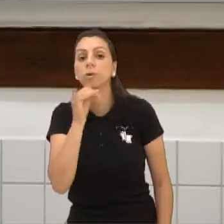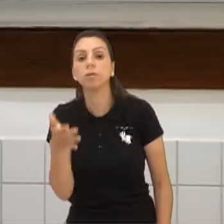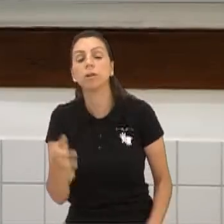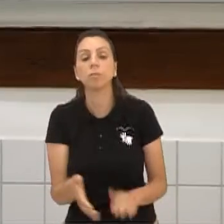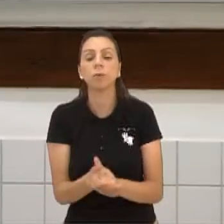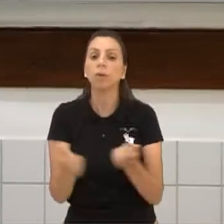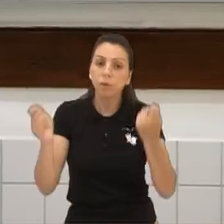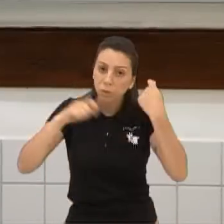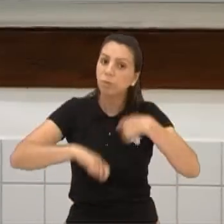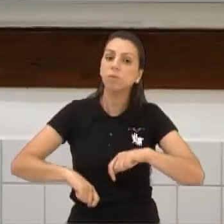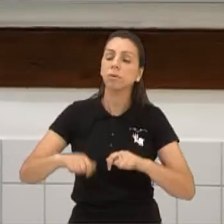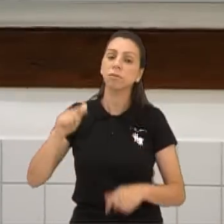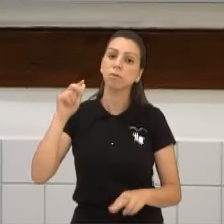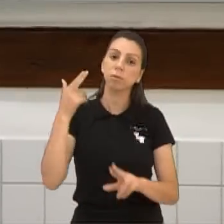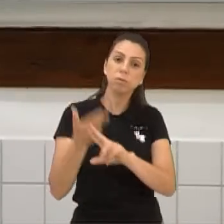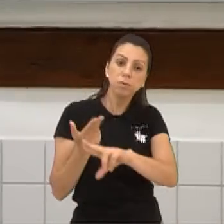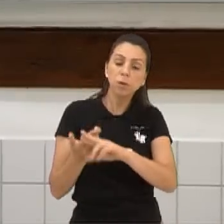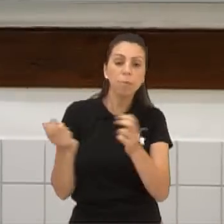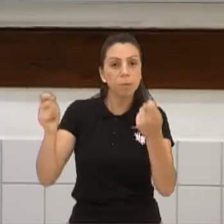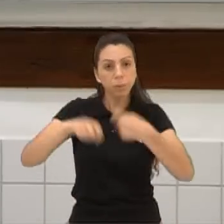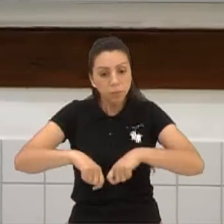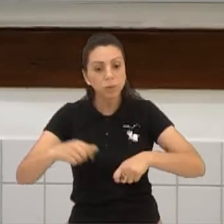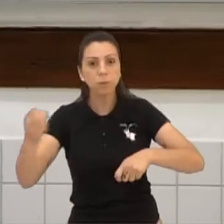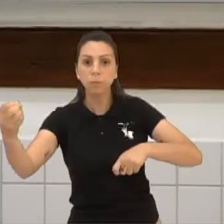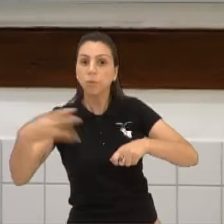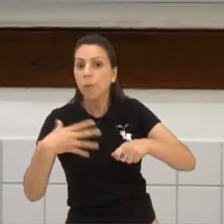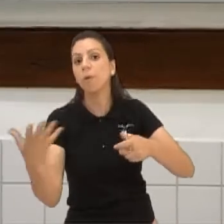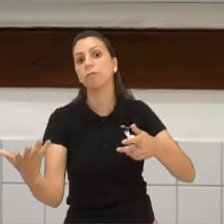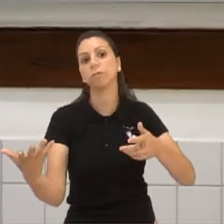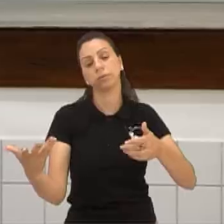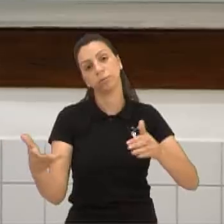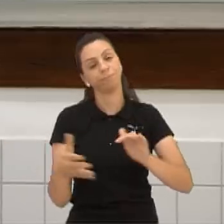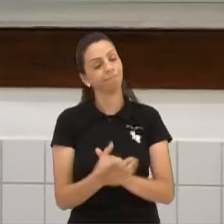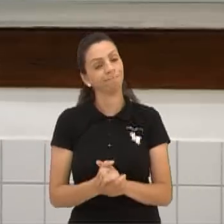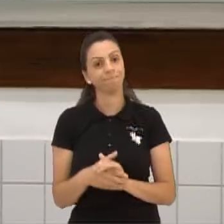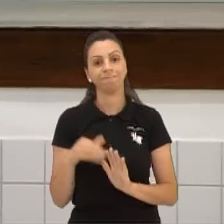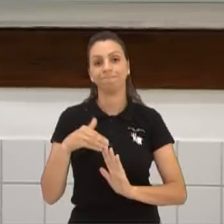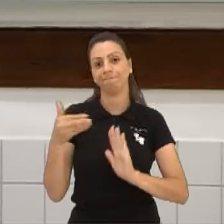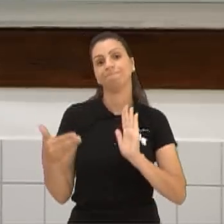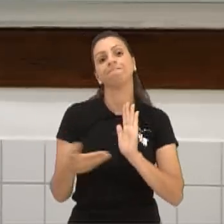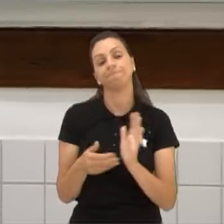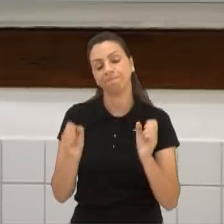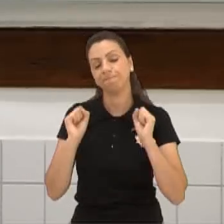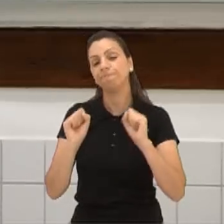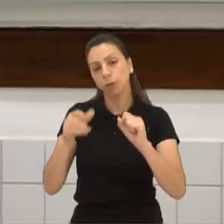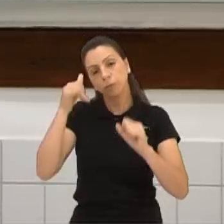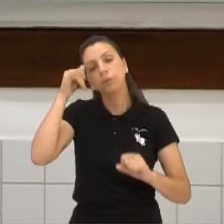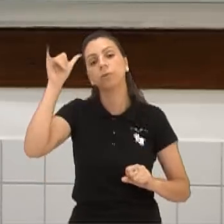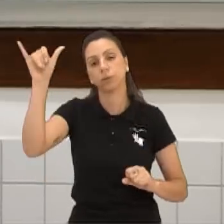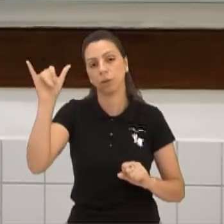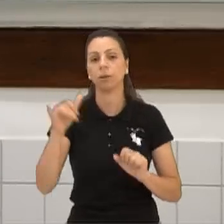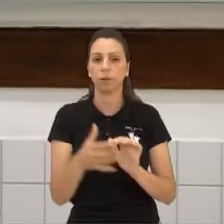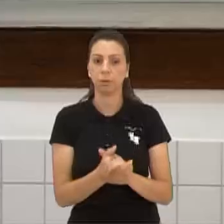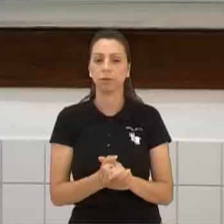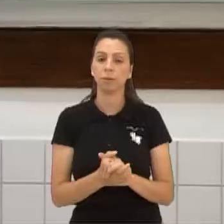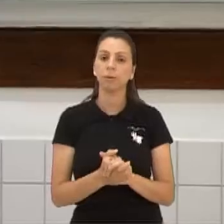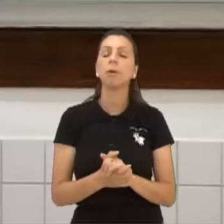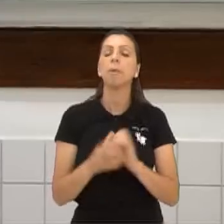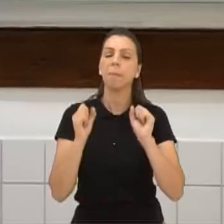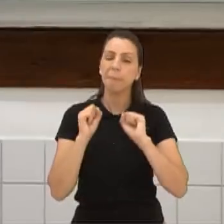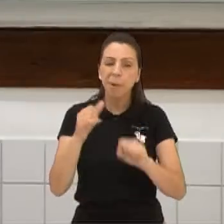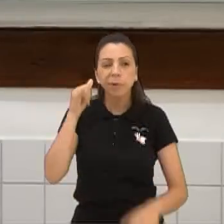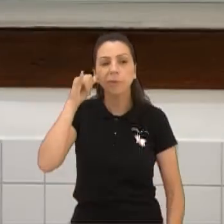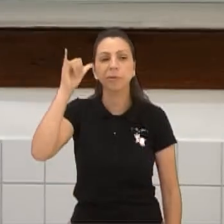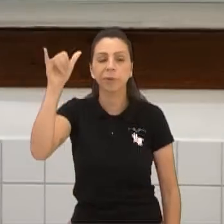gente tem a necessidade de ter o mais moderno. Isso tudo, gente, a gente pode evitar. A gente pode